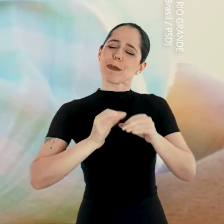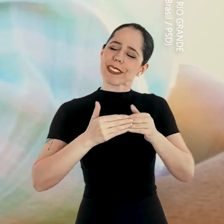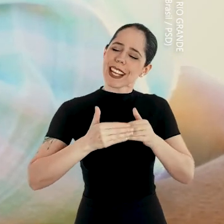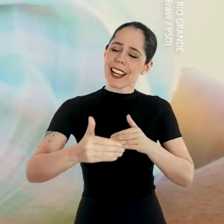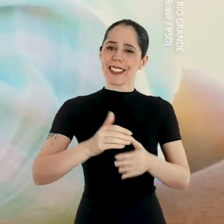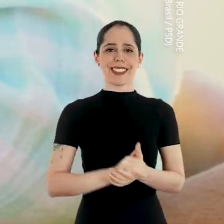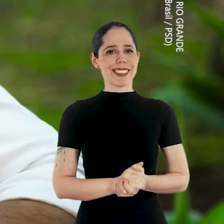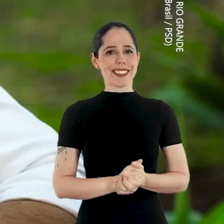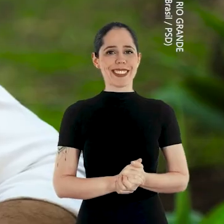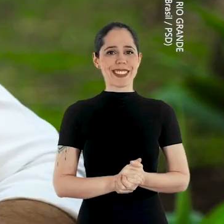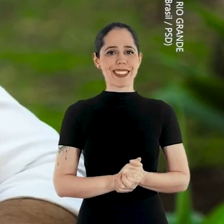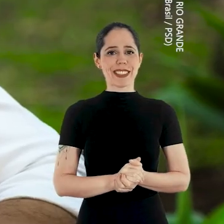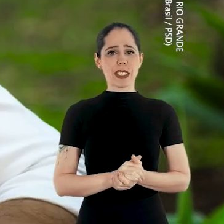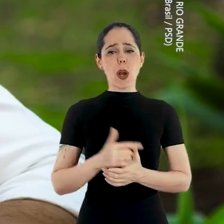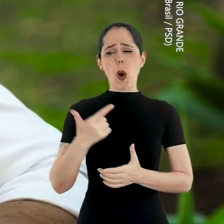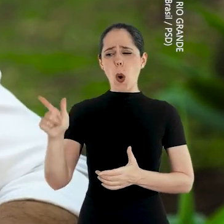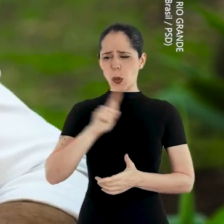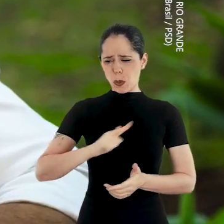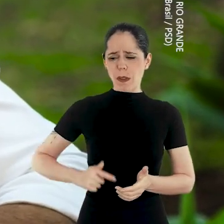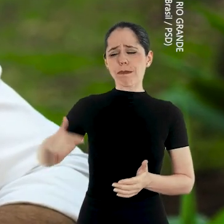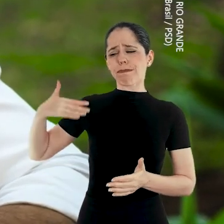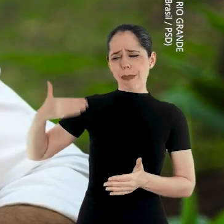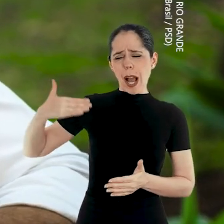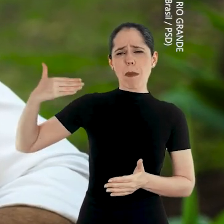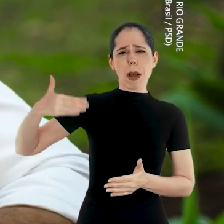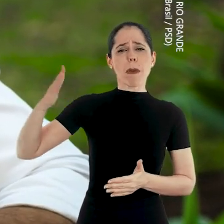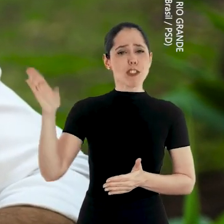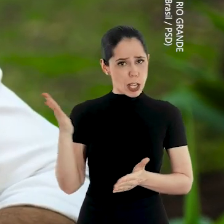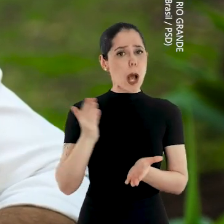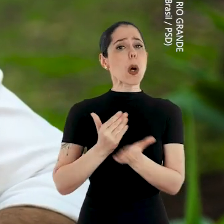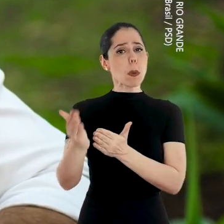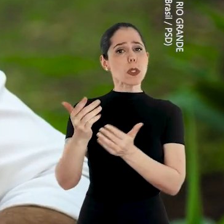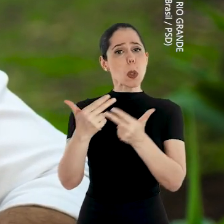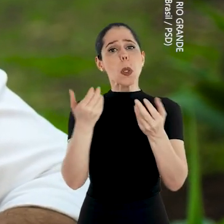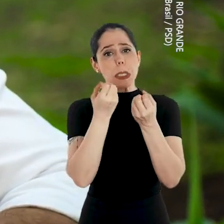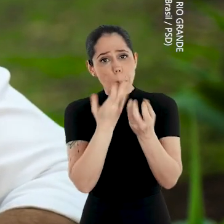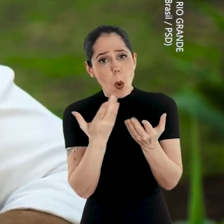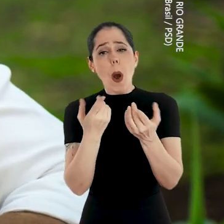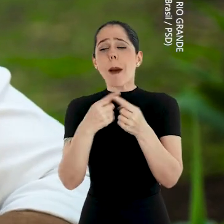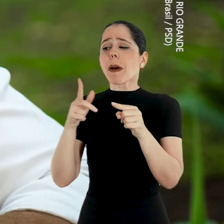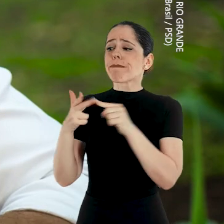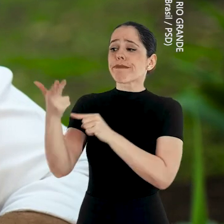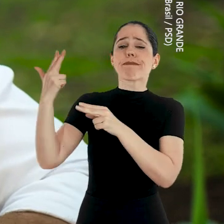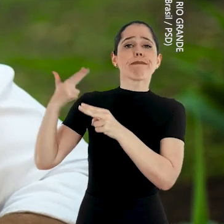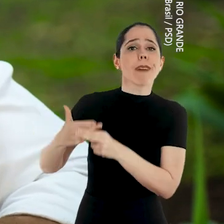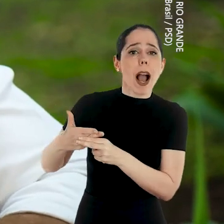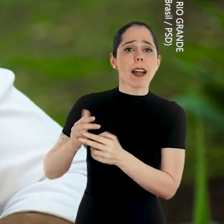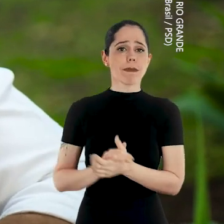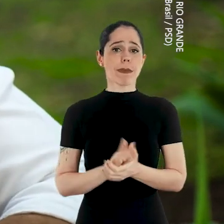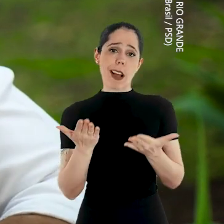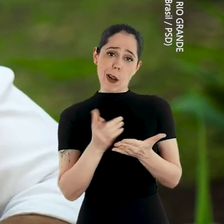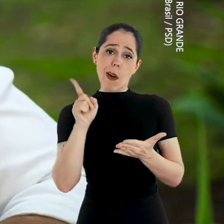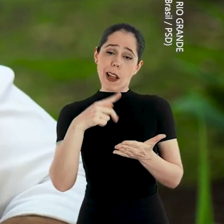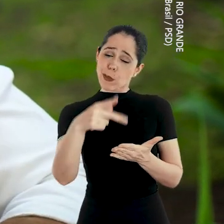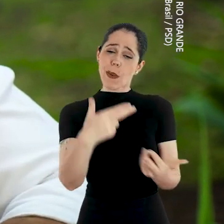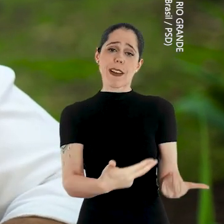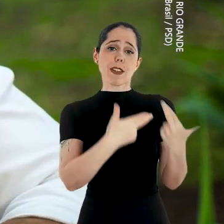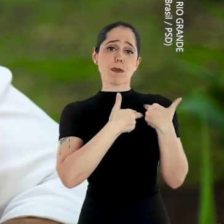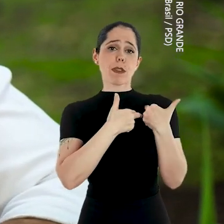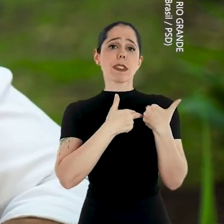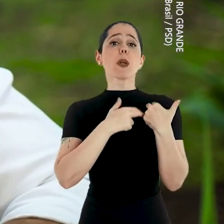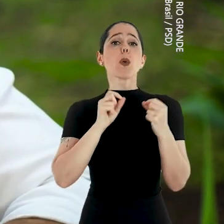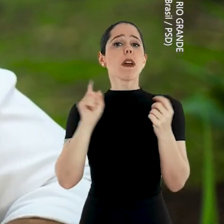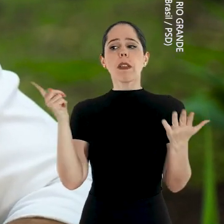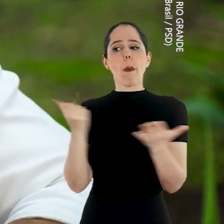tempo certo. Outros governos já começaram coisas boas, mas foram interrompidos. Agora está na sua mão não